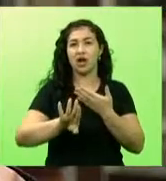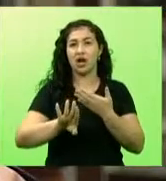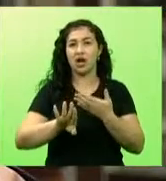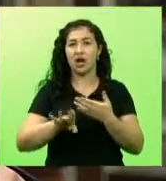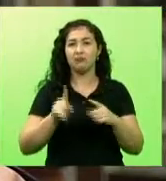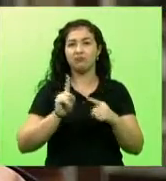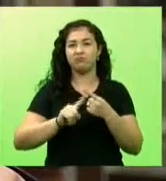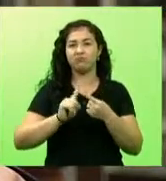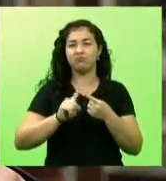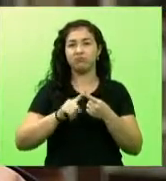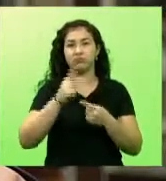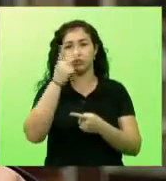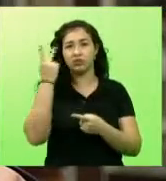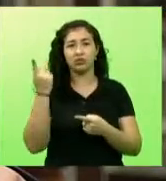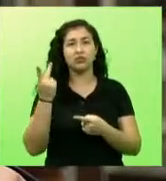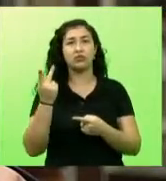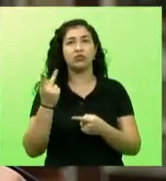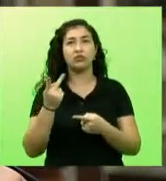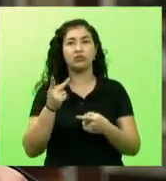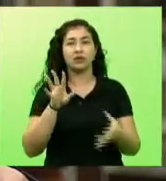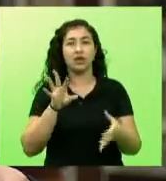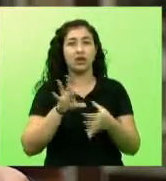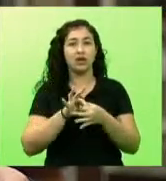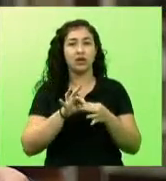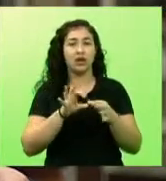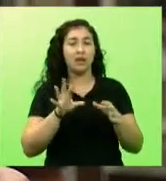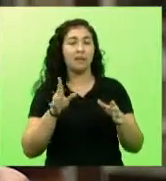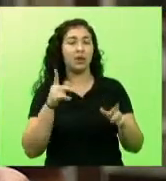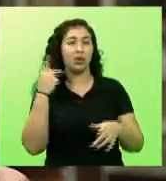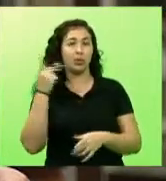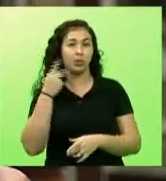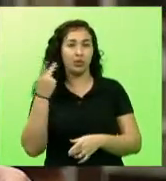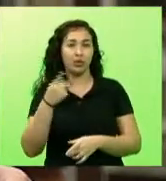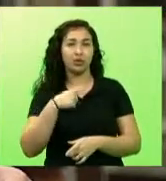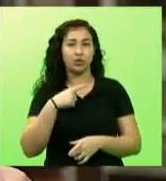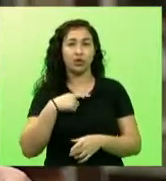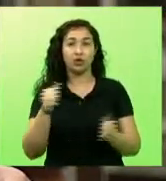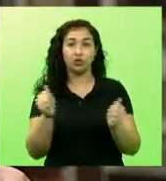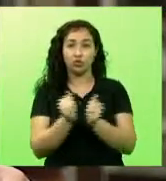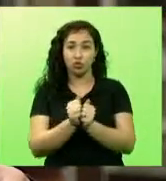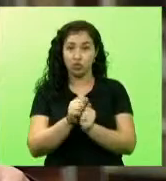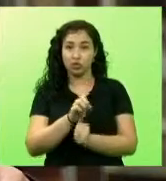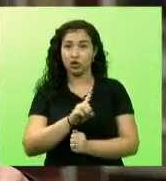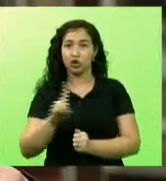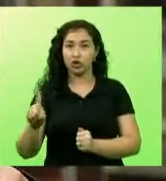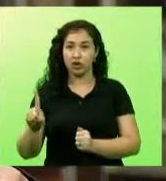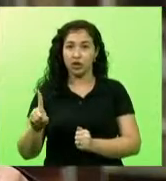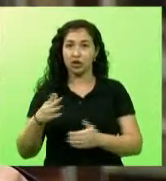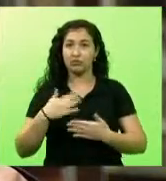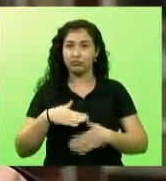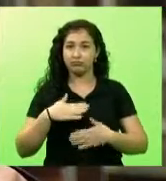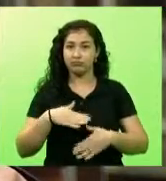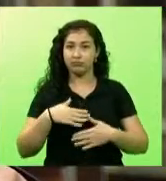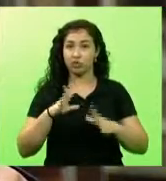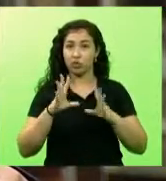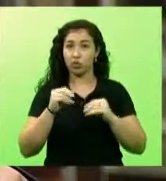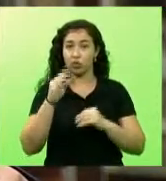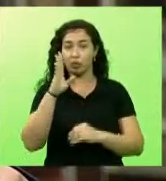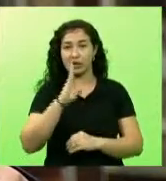devido a um refinado alinhamento político que nós temos com a direita conservadora em todo o